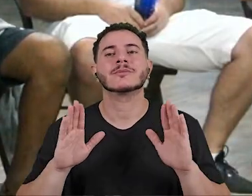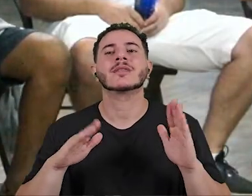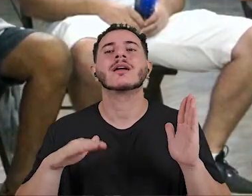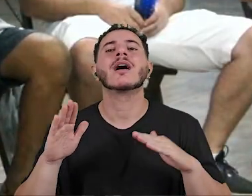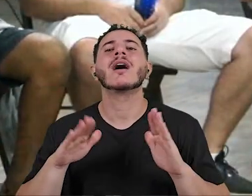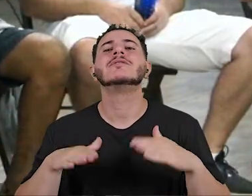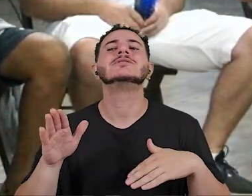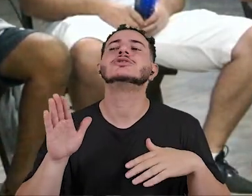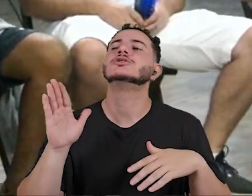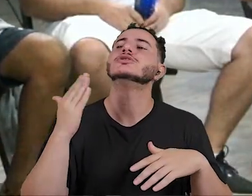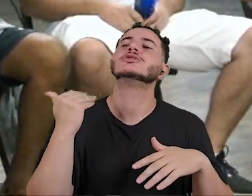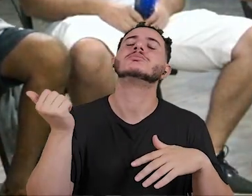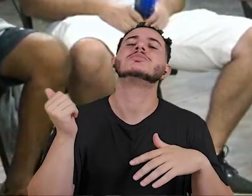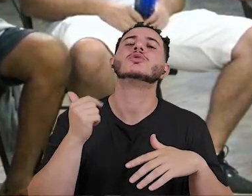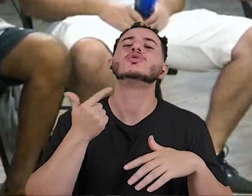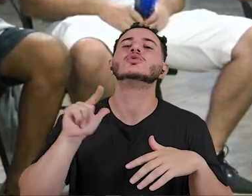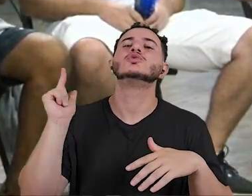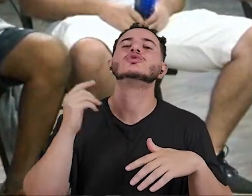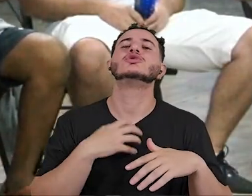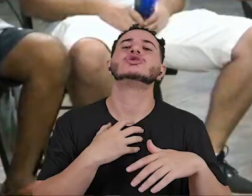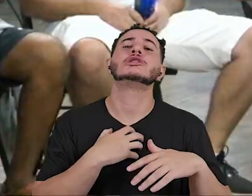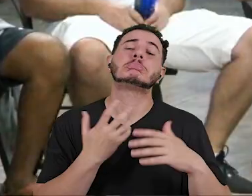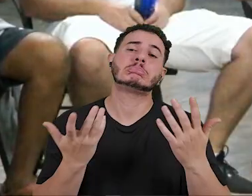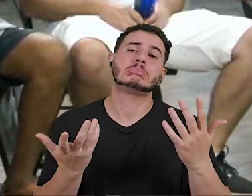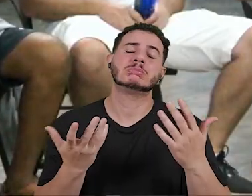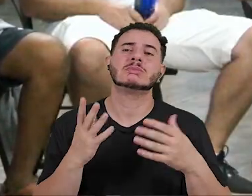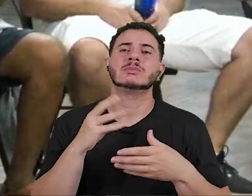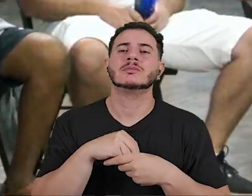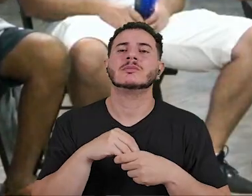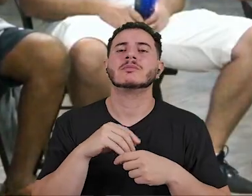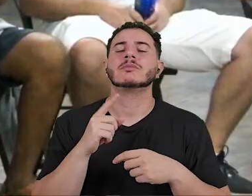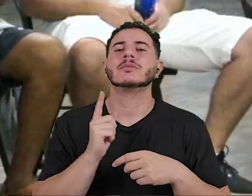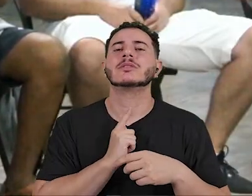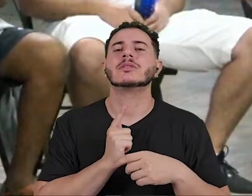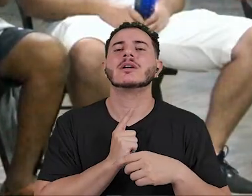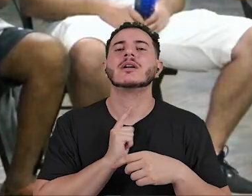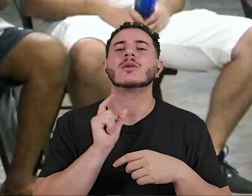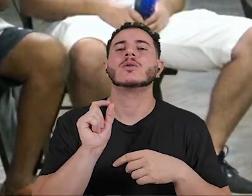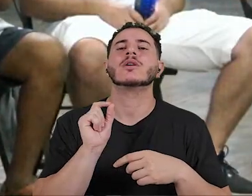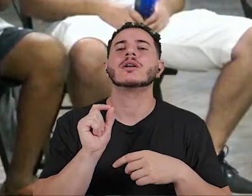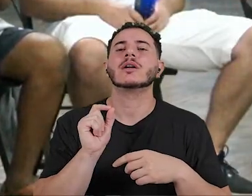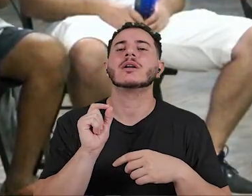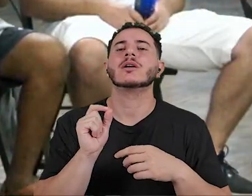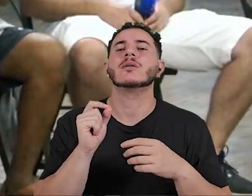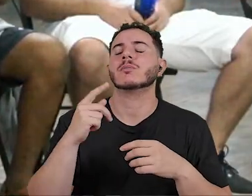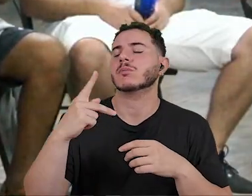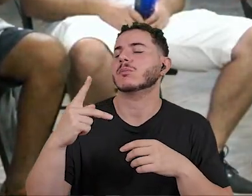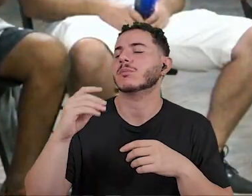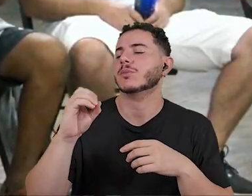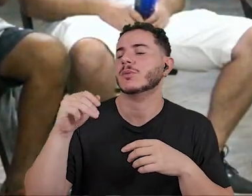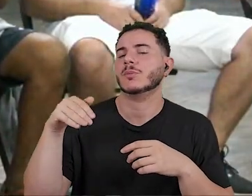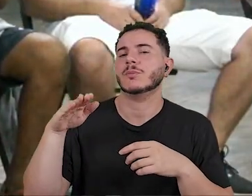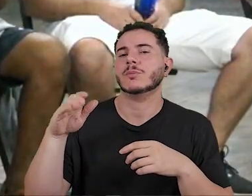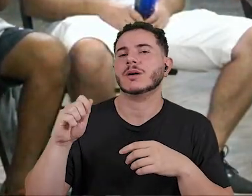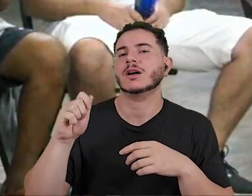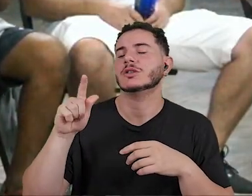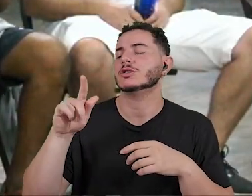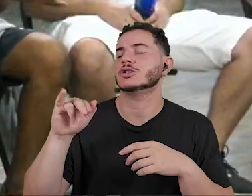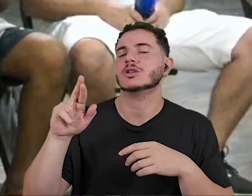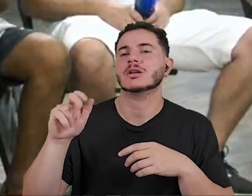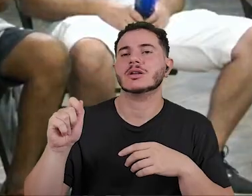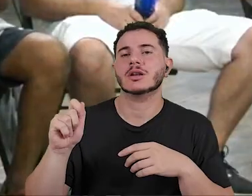Como lá eles chamam a Pombagira de Lebara. A Lebara para mim sempre foi Pombagira. Lebara para mim é um